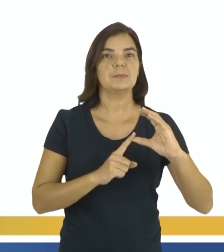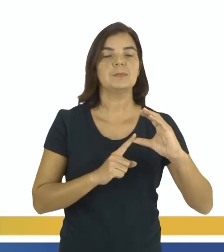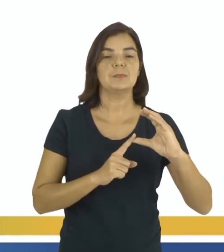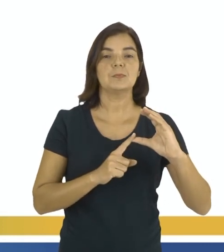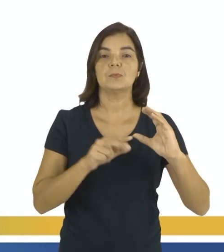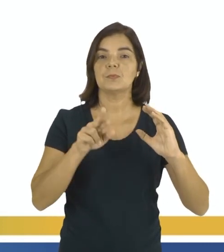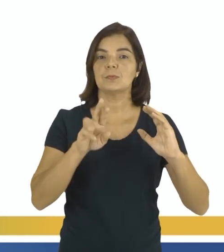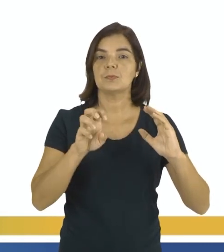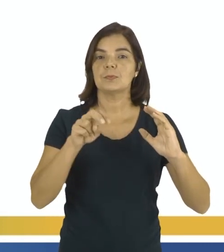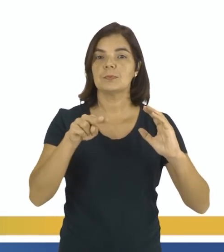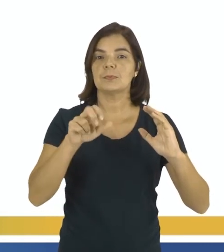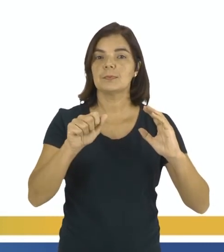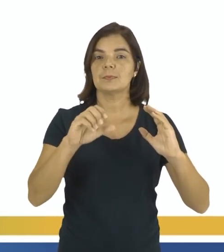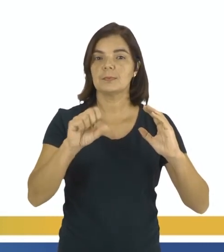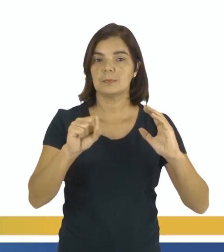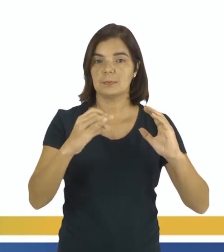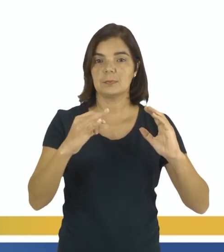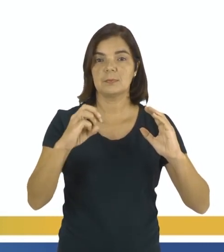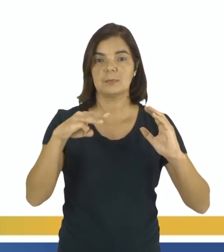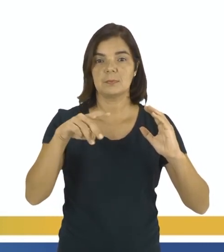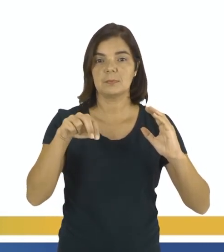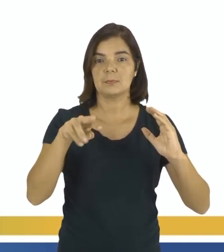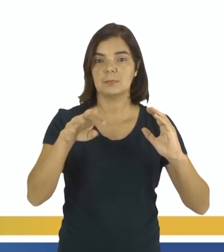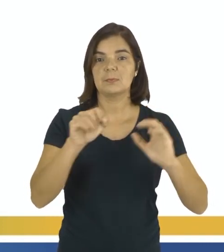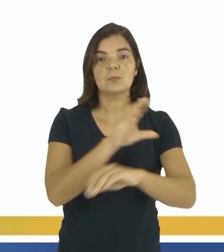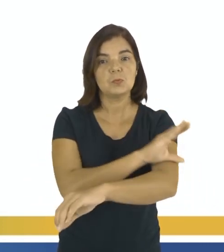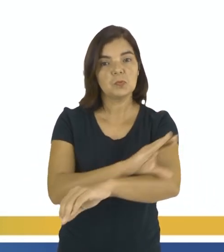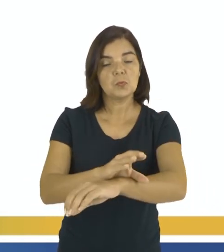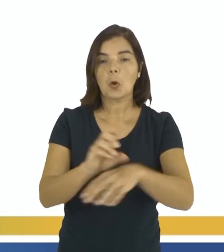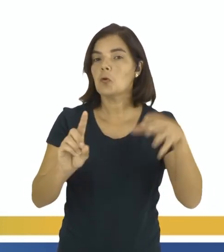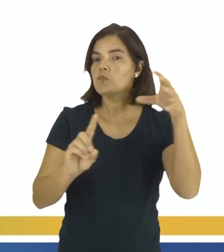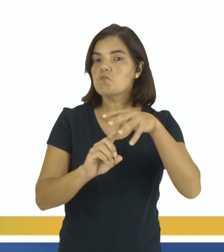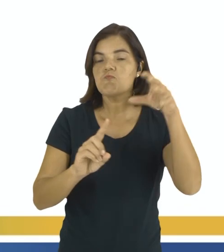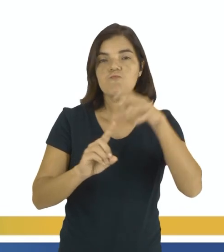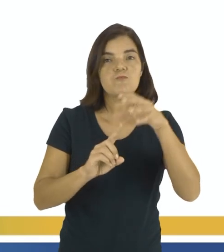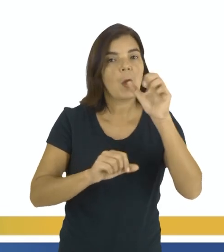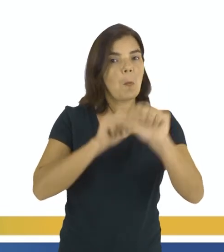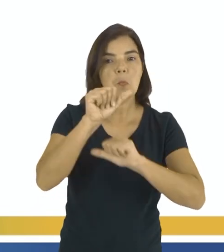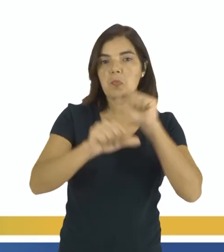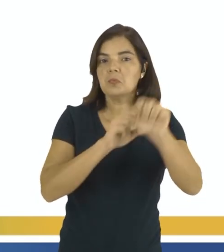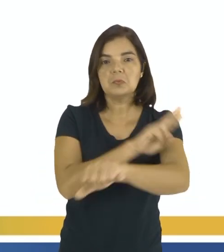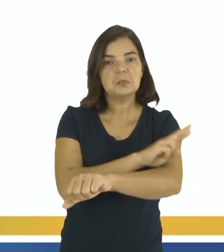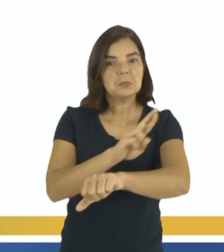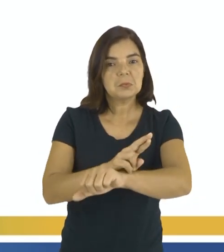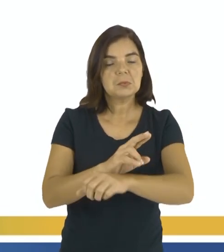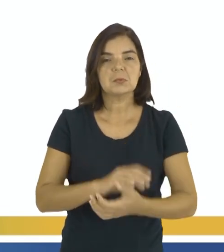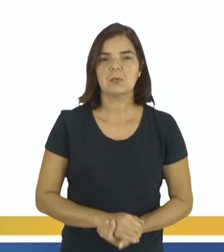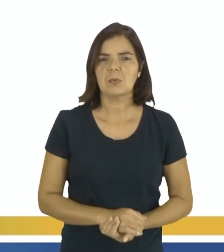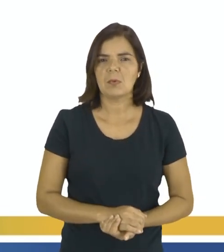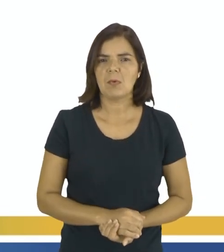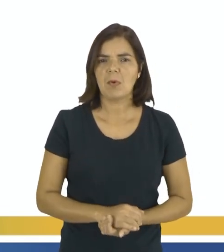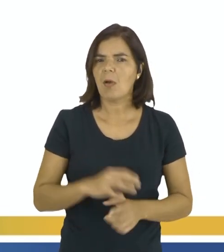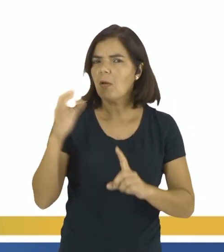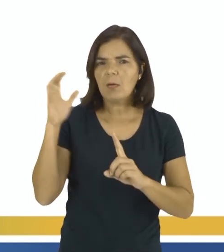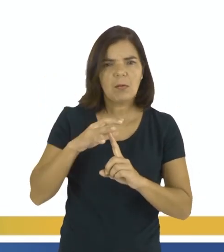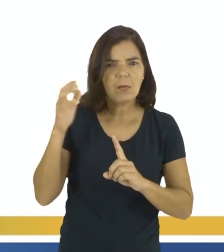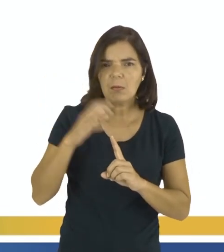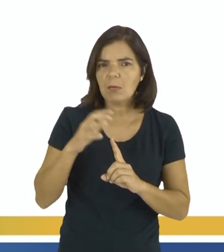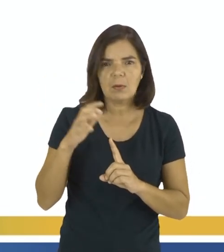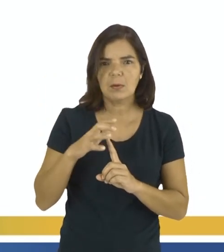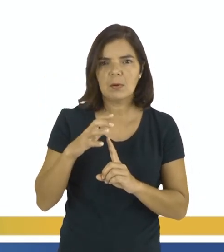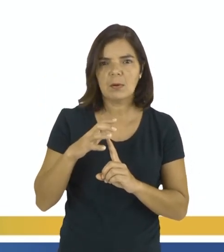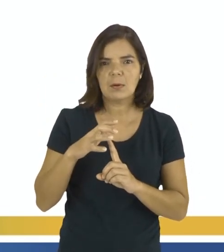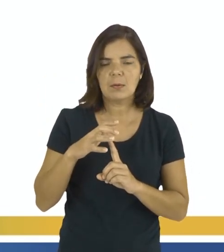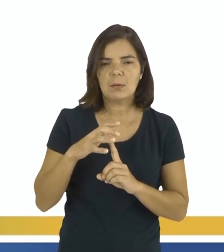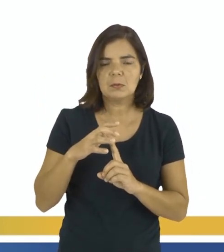o renascimento cultural não influenciou as reformas religiosas. Não influenciou as reformas